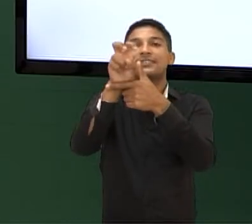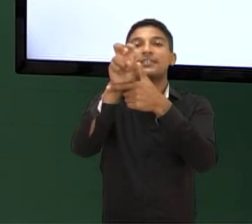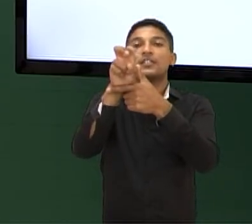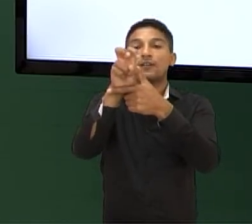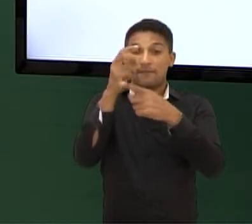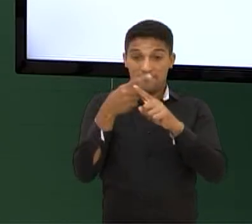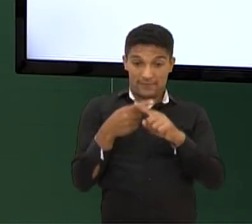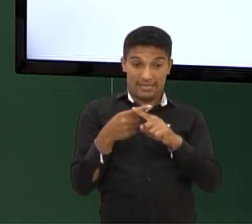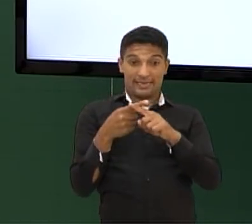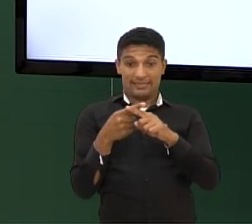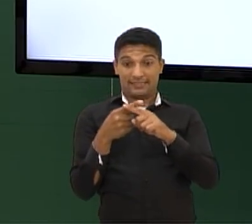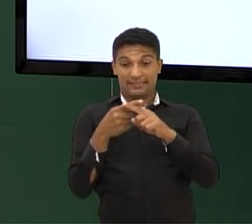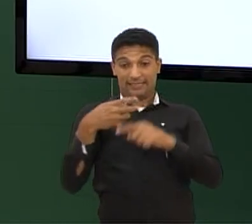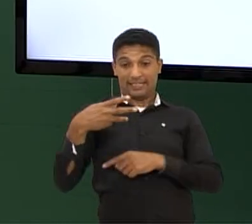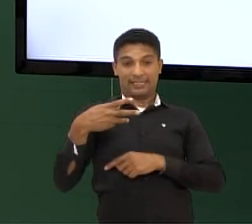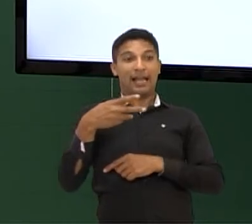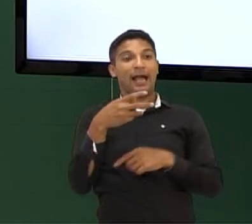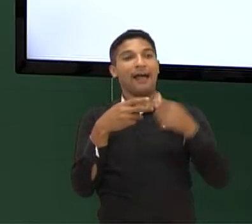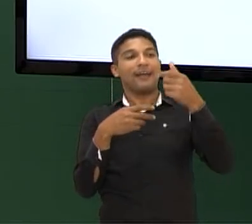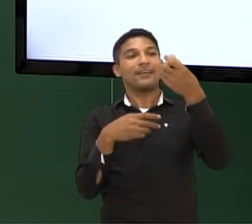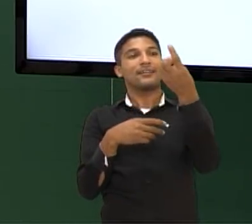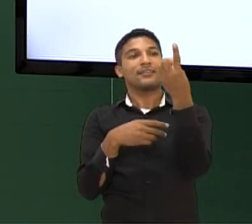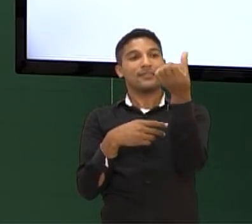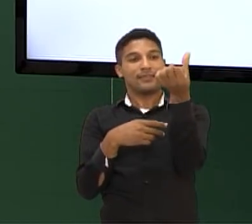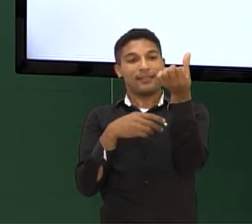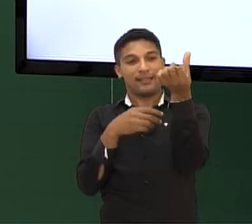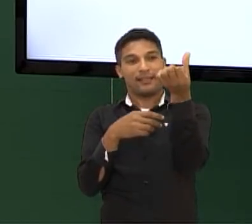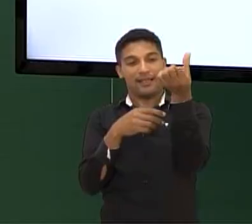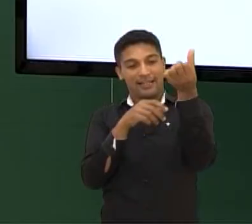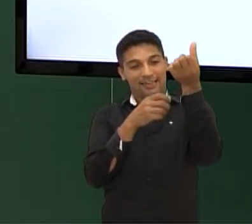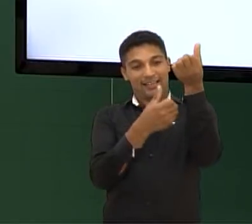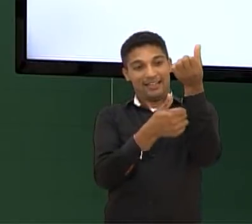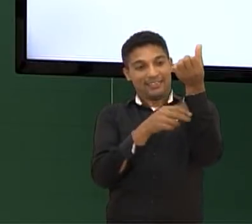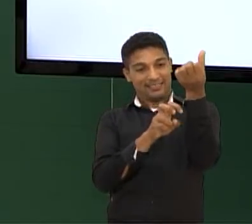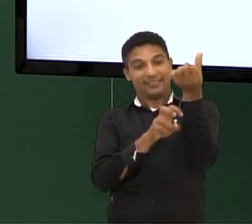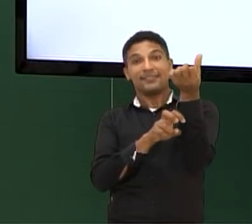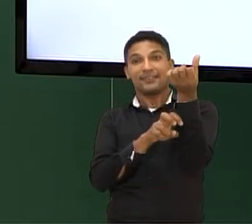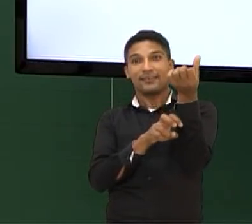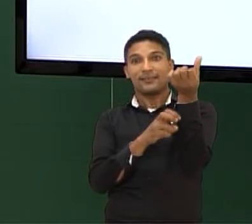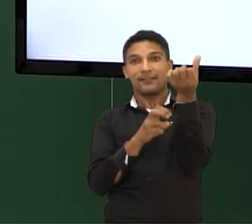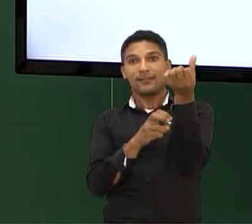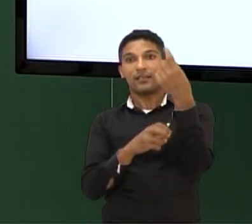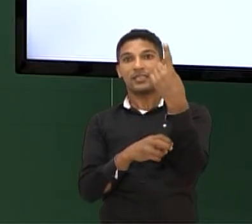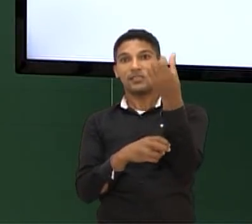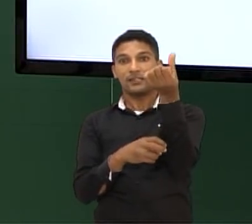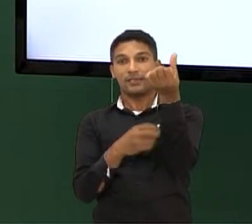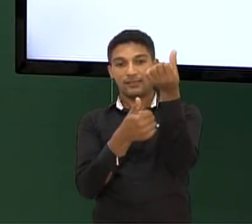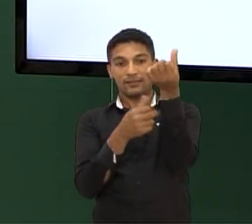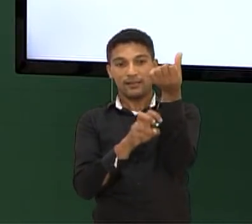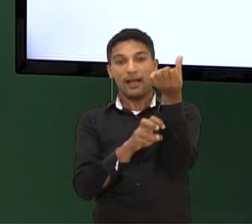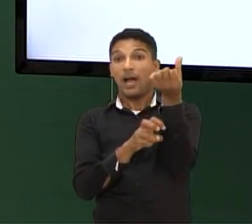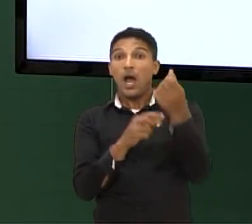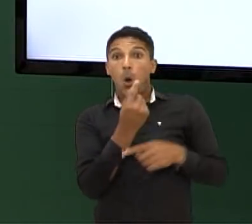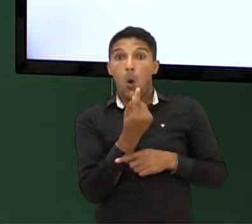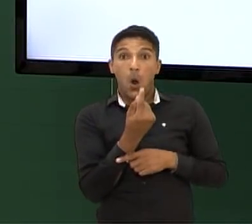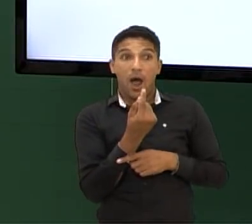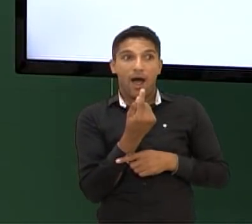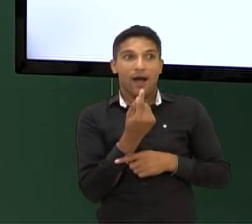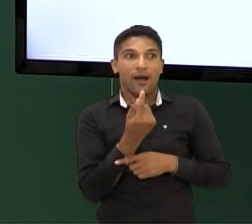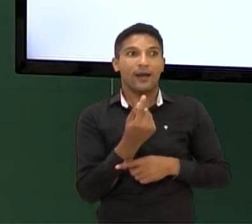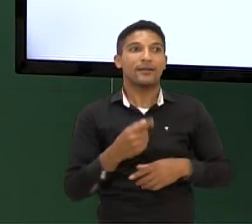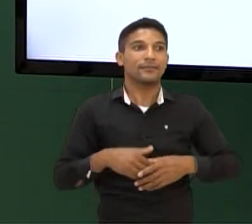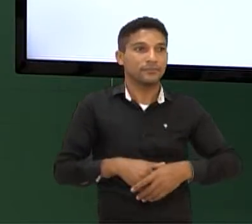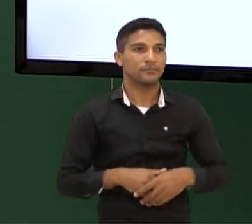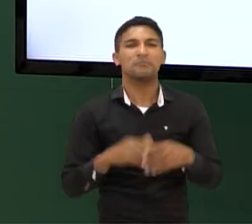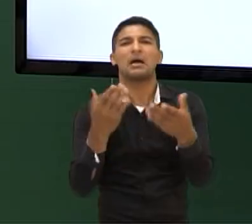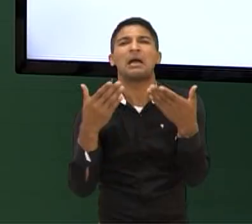15, vou diminuir aqui o 15. 15 para chegar no 16 é o quê? 1, certo? Ah, mas o que